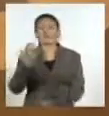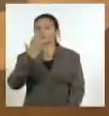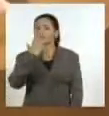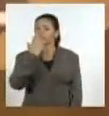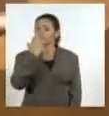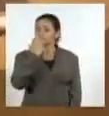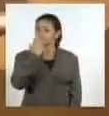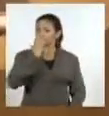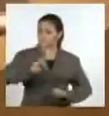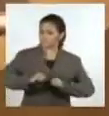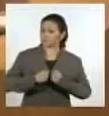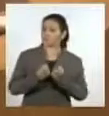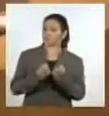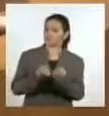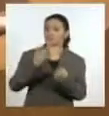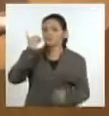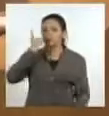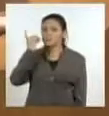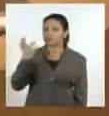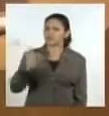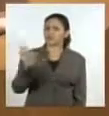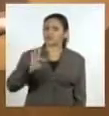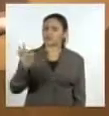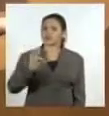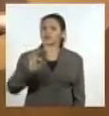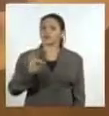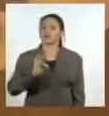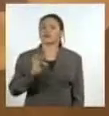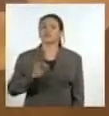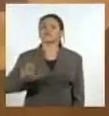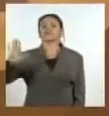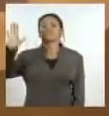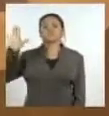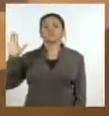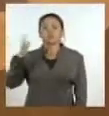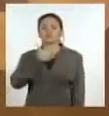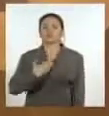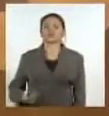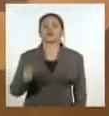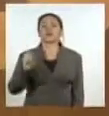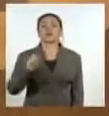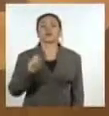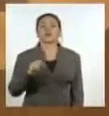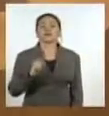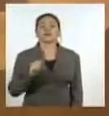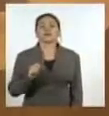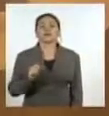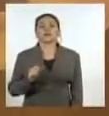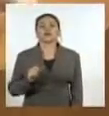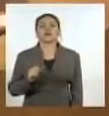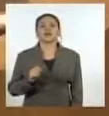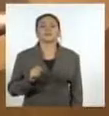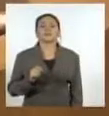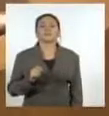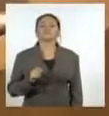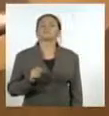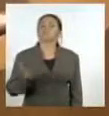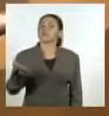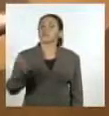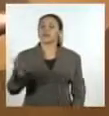vibrante, deputado federal, candidato a governador, que tinha como bandeira derrotar a oligarquia de Vitorino